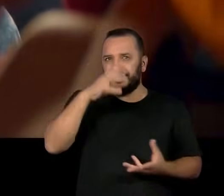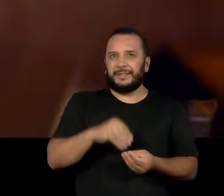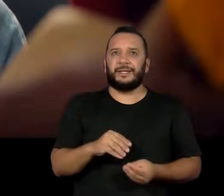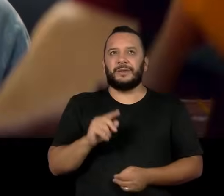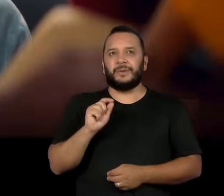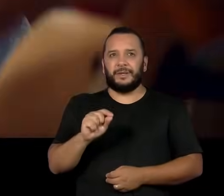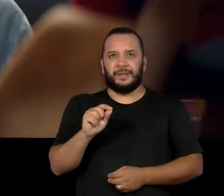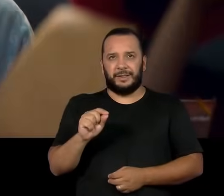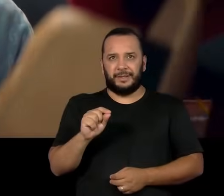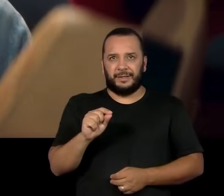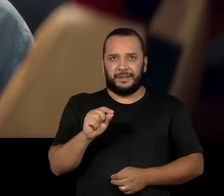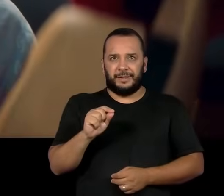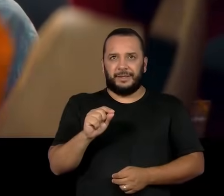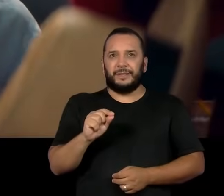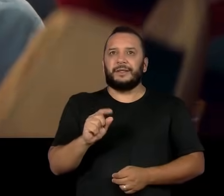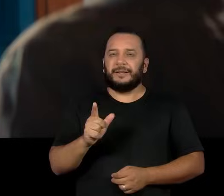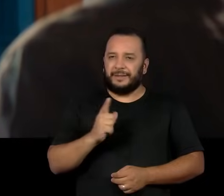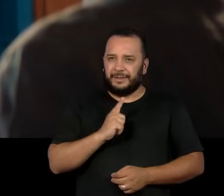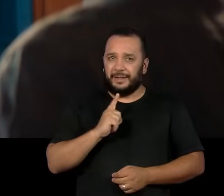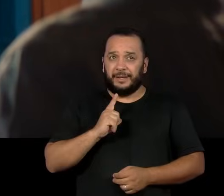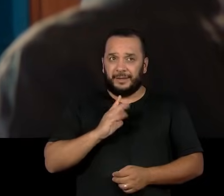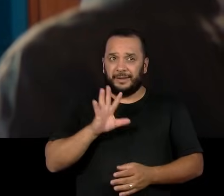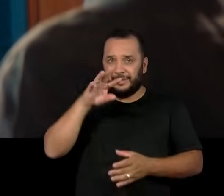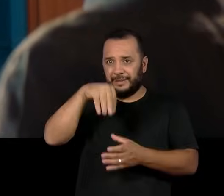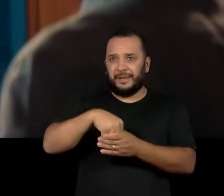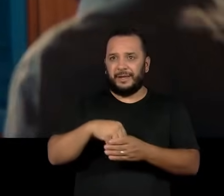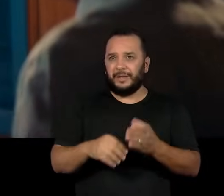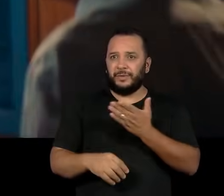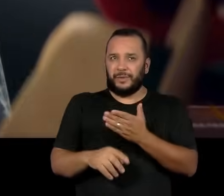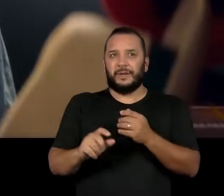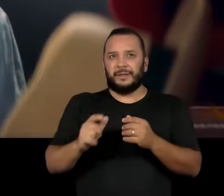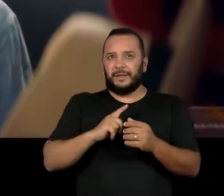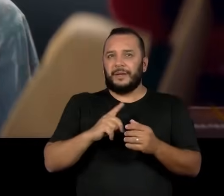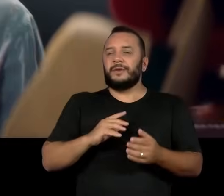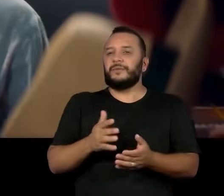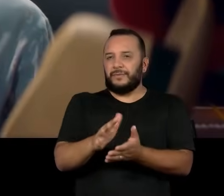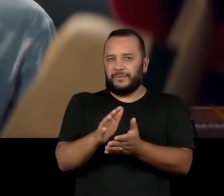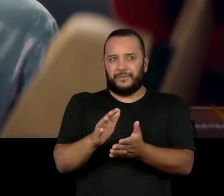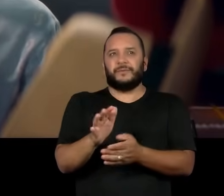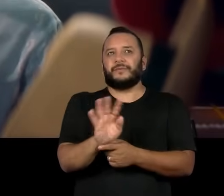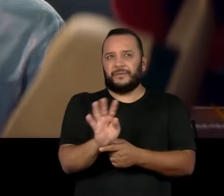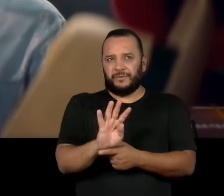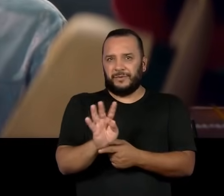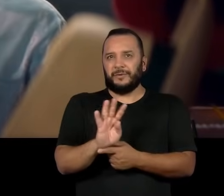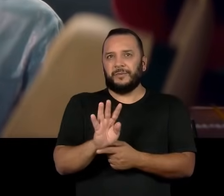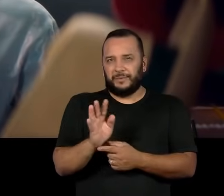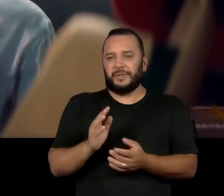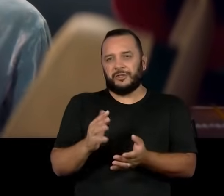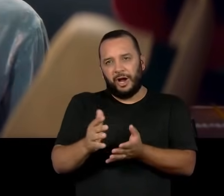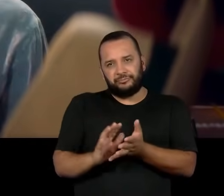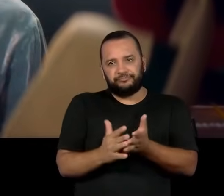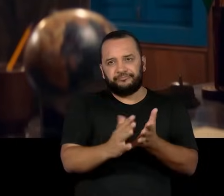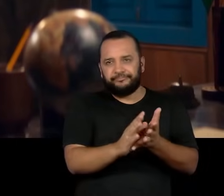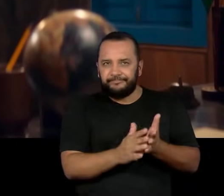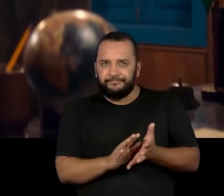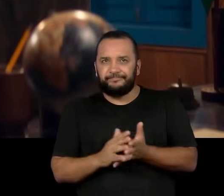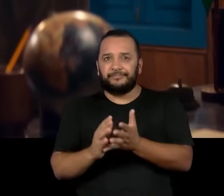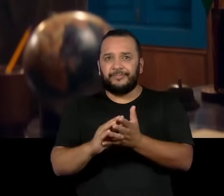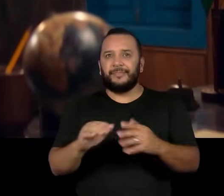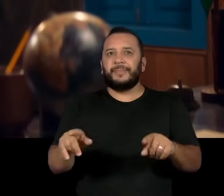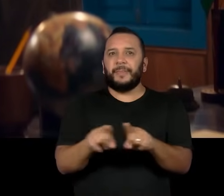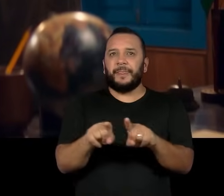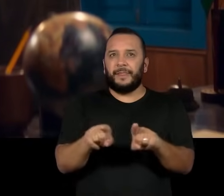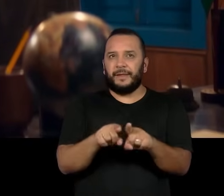tem, dentro dessa estrutura, um filme enredo. Outro momento que eu acho importante, que esse